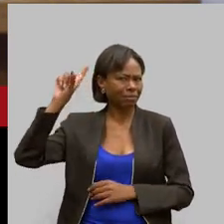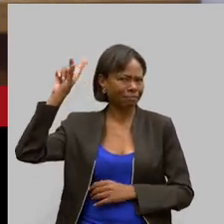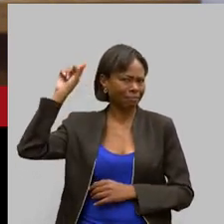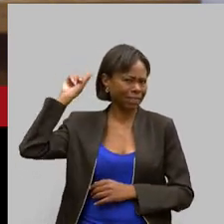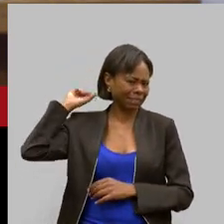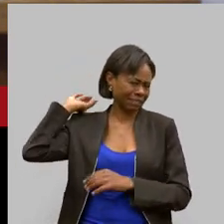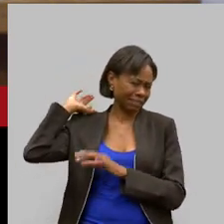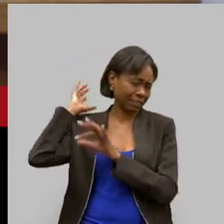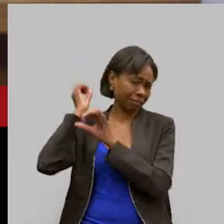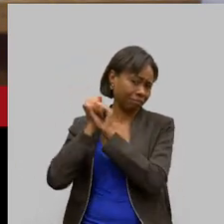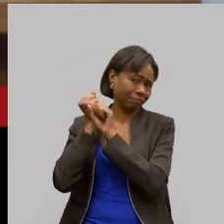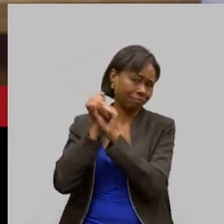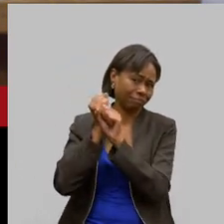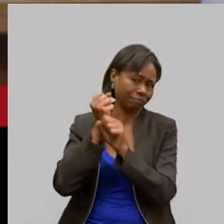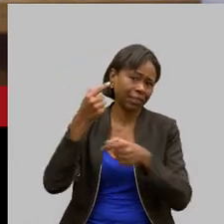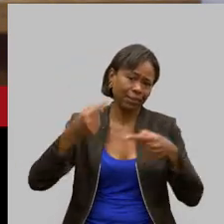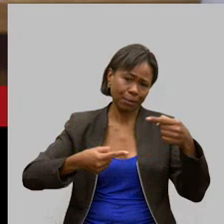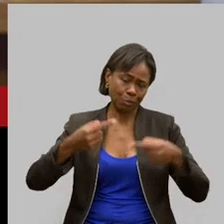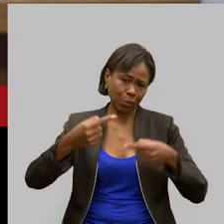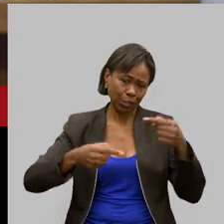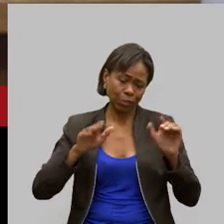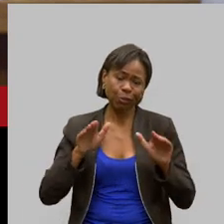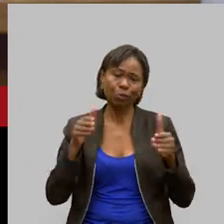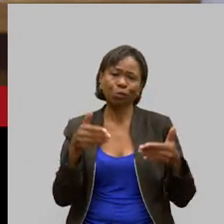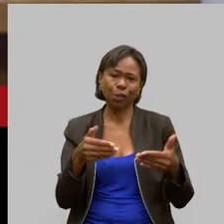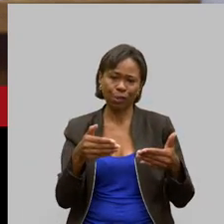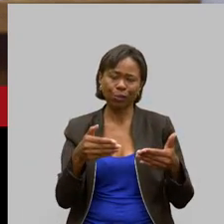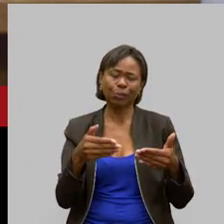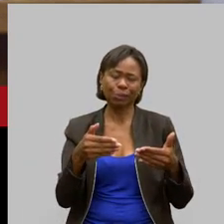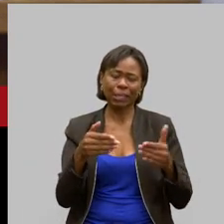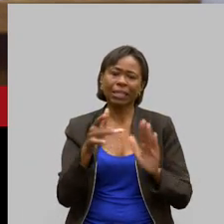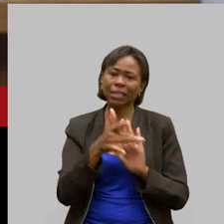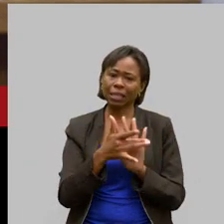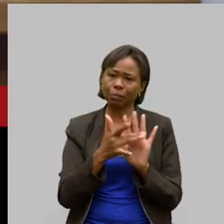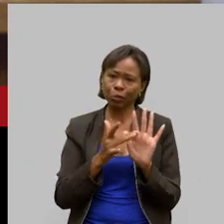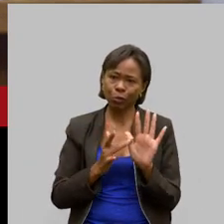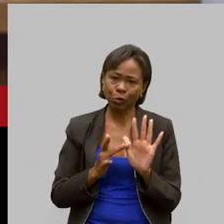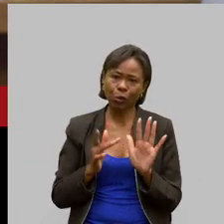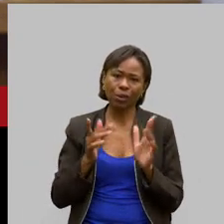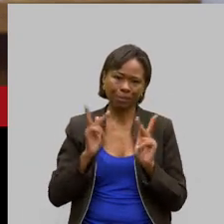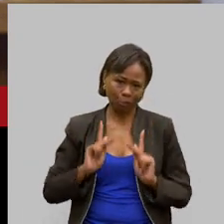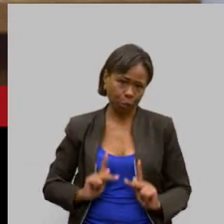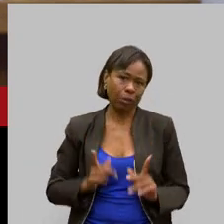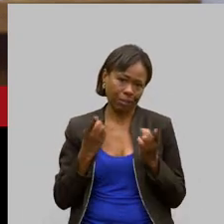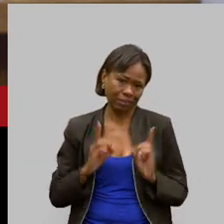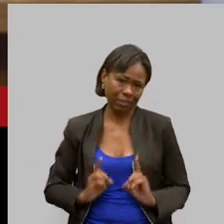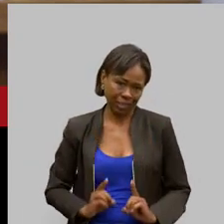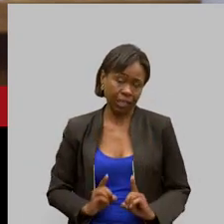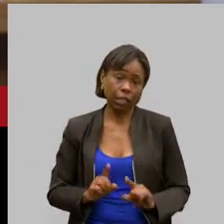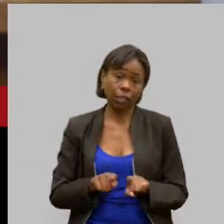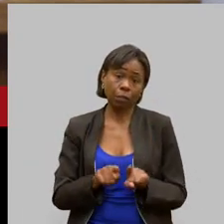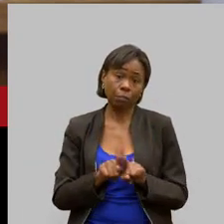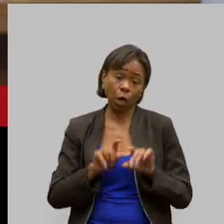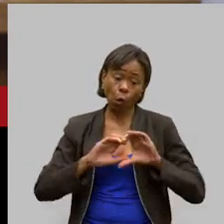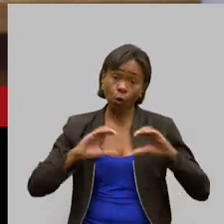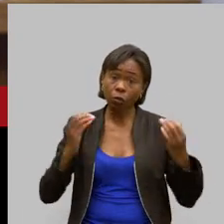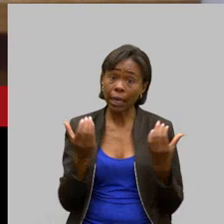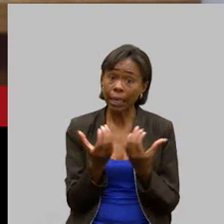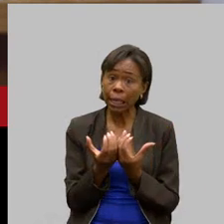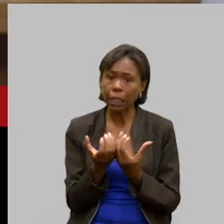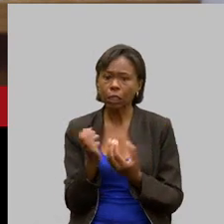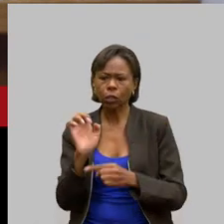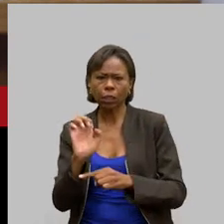de de políticas para pessoas com deficiência na nas conferências nacionais estaduais